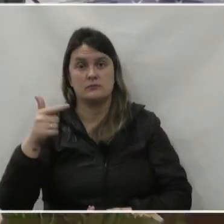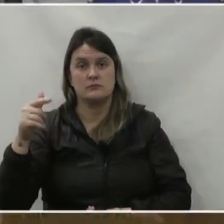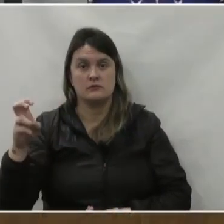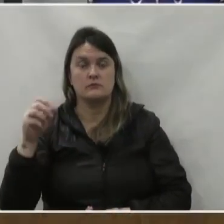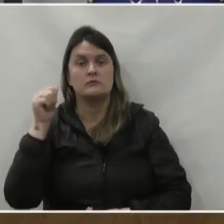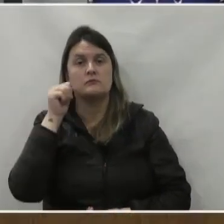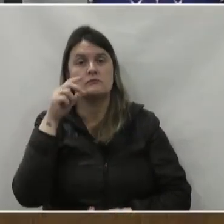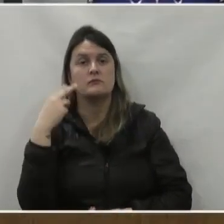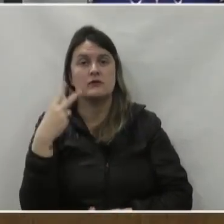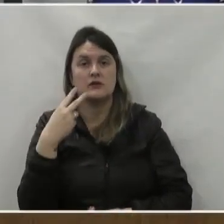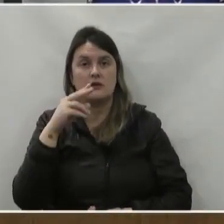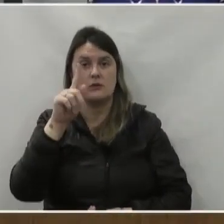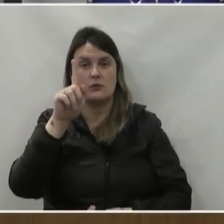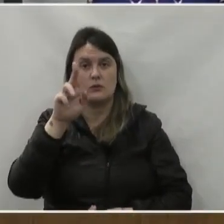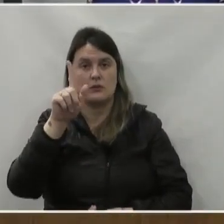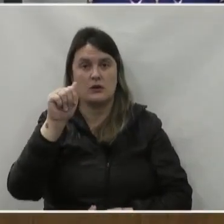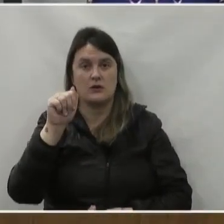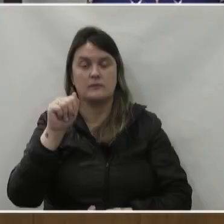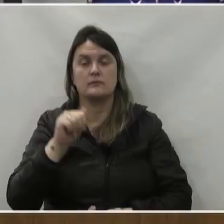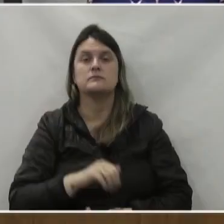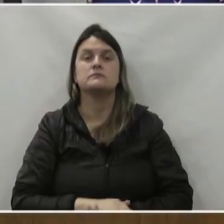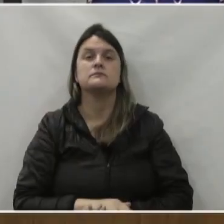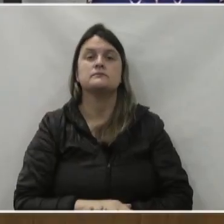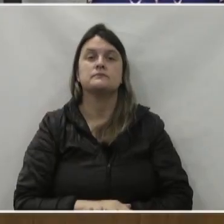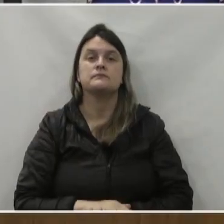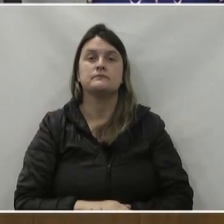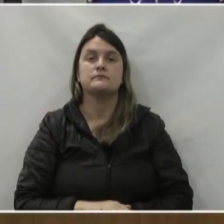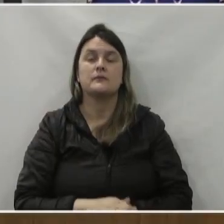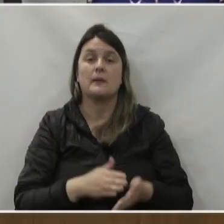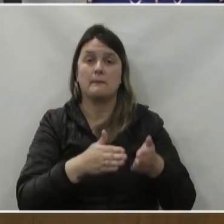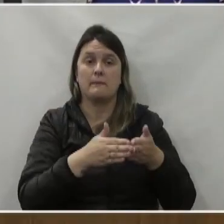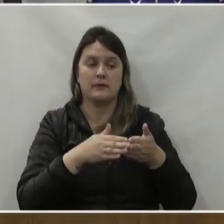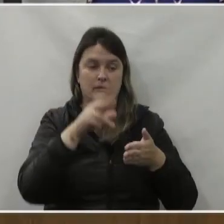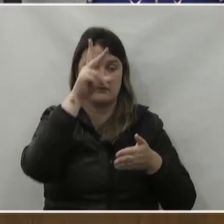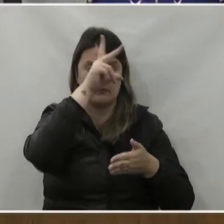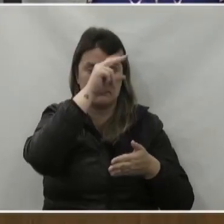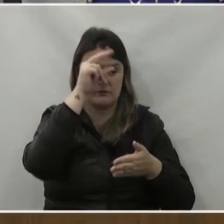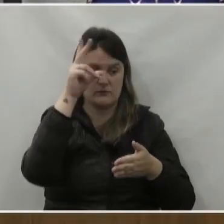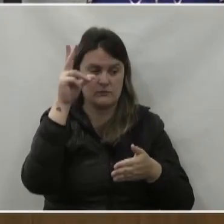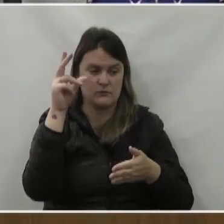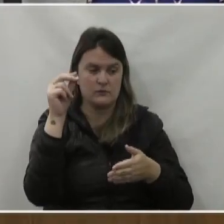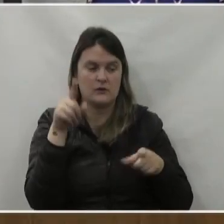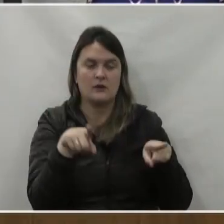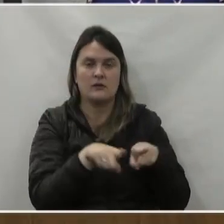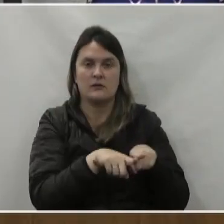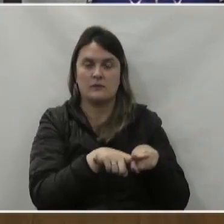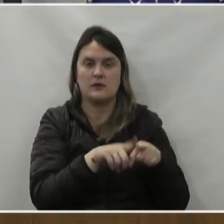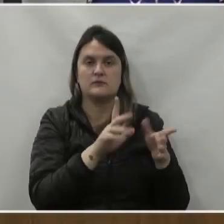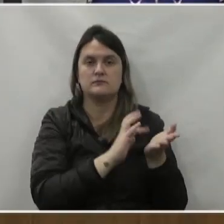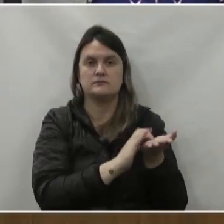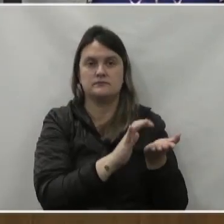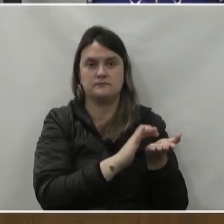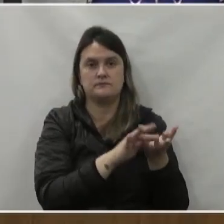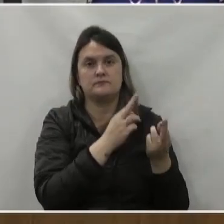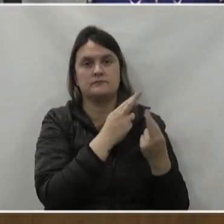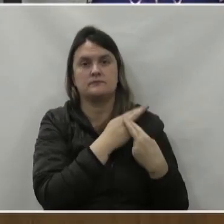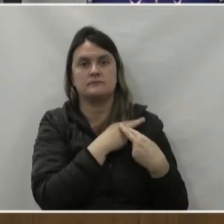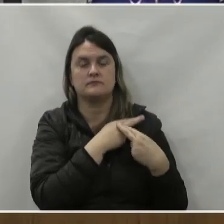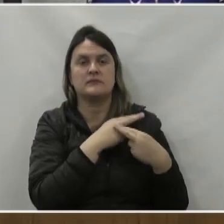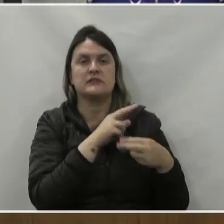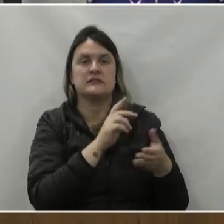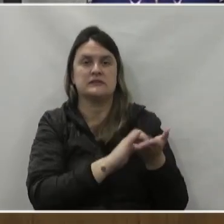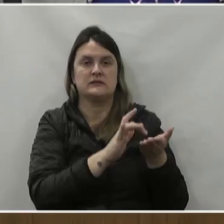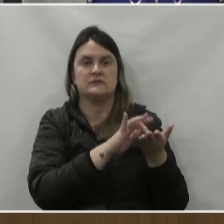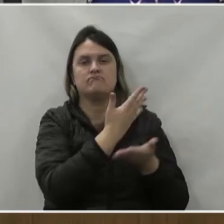201/2025 da vereadora Evelyn Tesseroli de Paula Dias, ao Poder Executivo Municipal, por meio da Secretaria Municipal de Meio